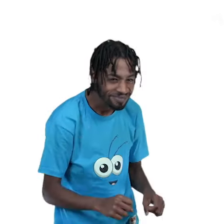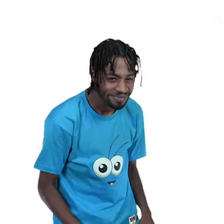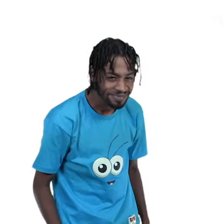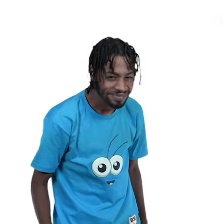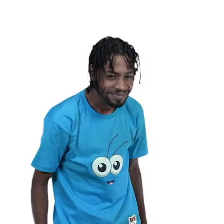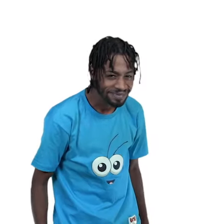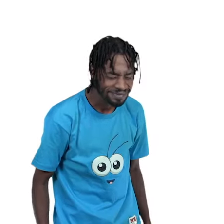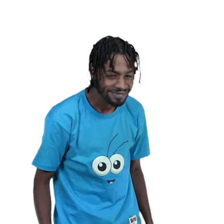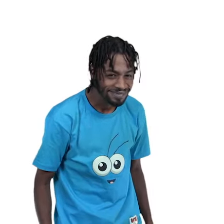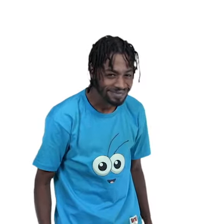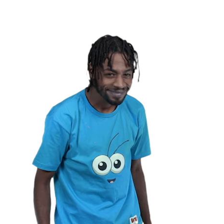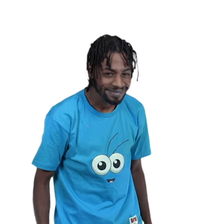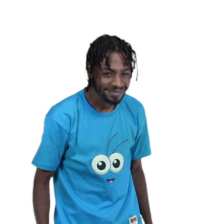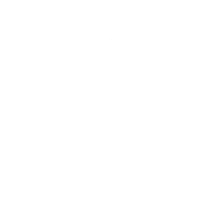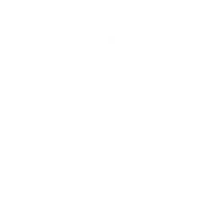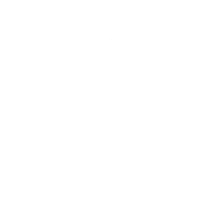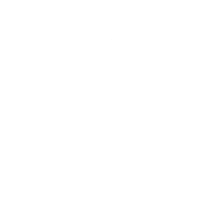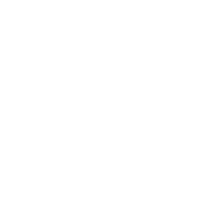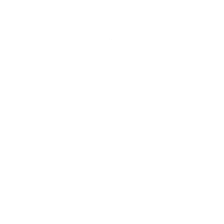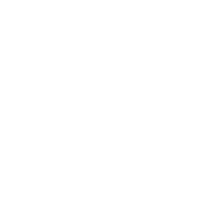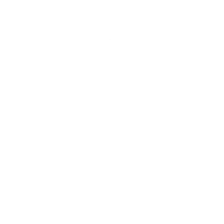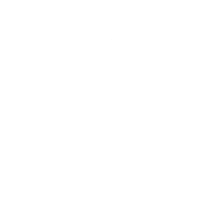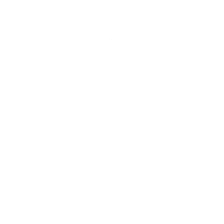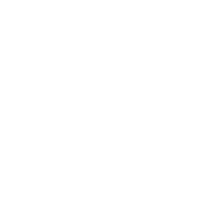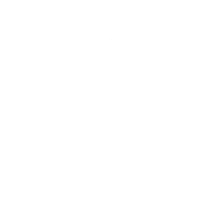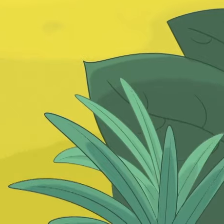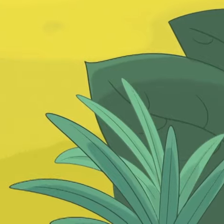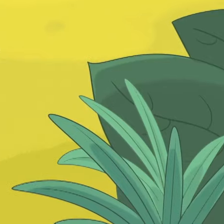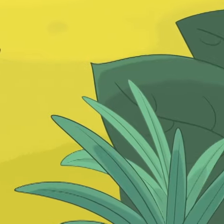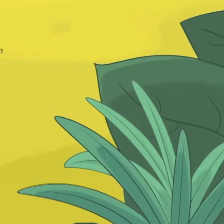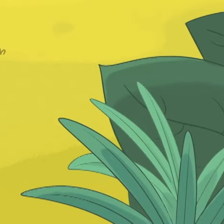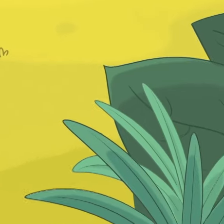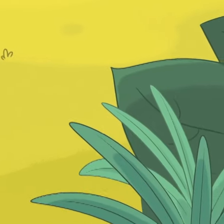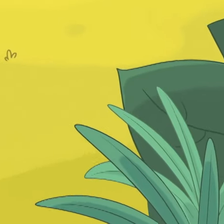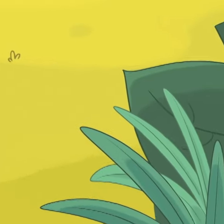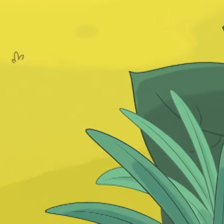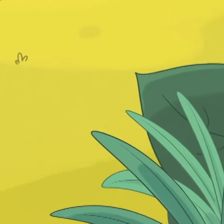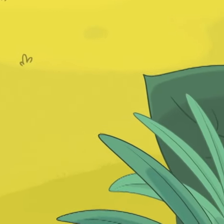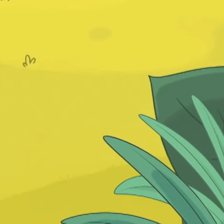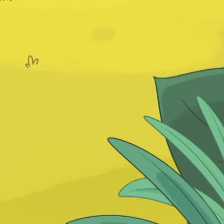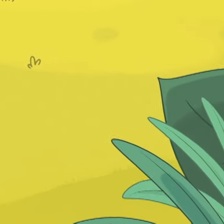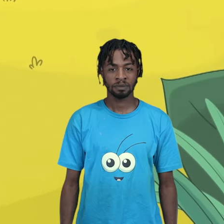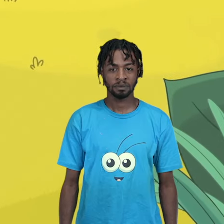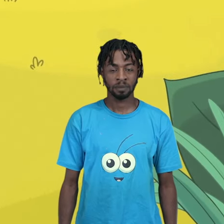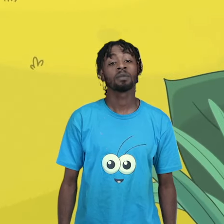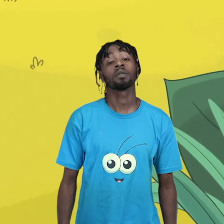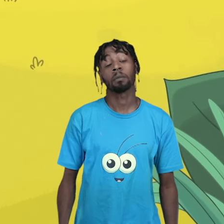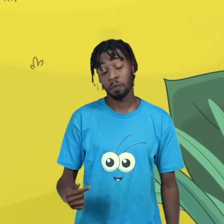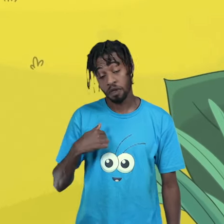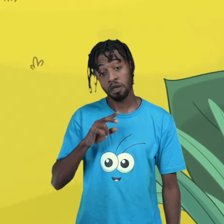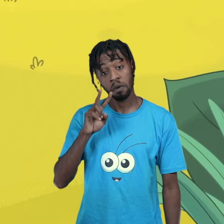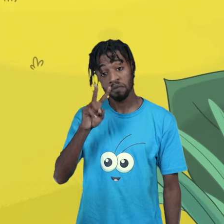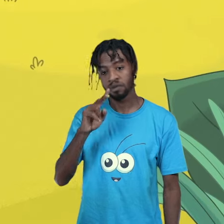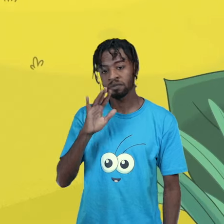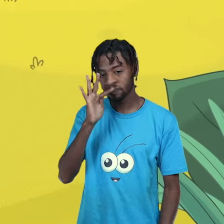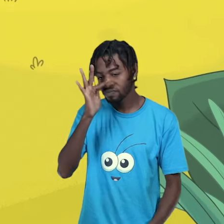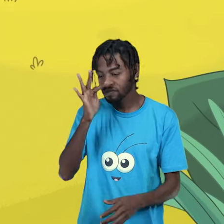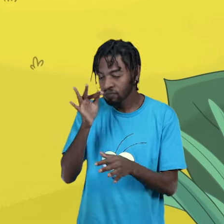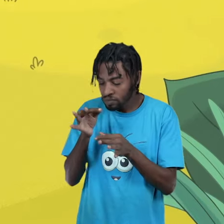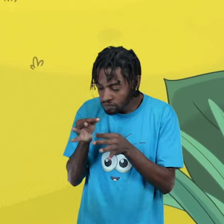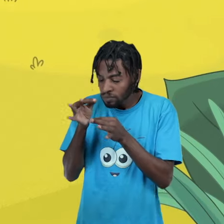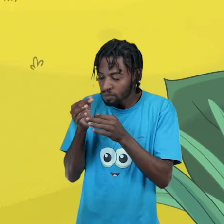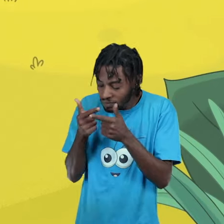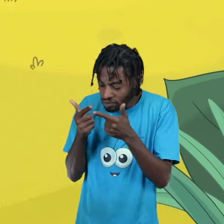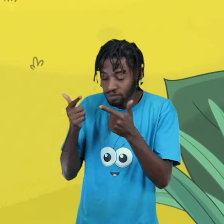Título As Aventuras do Bob Zoom Bob desenha no chão E foi assim que eu vi um trevinho